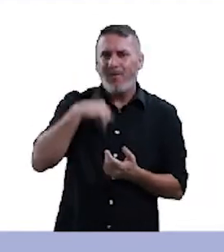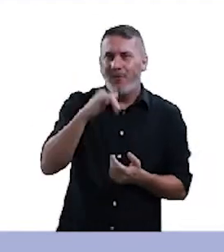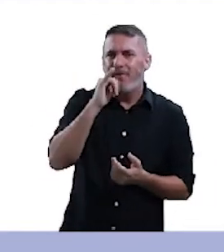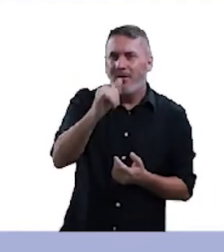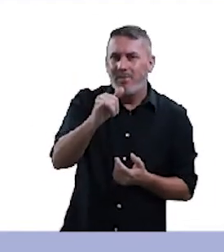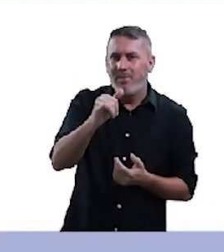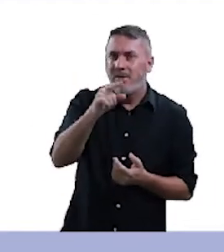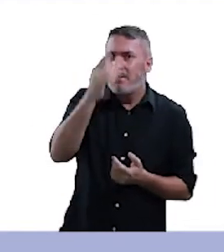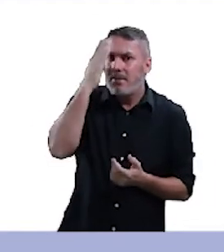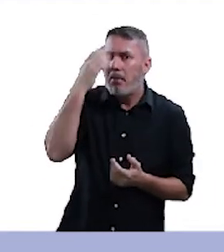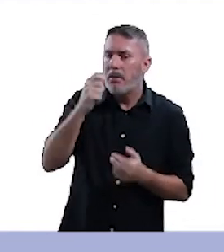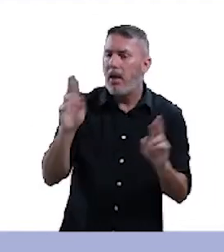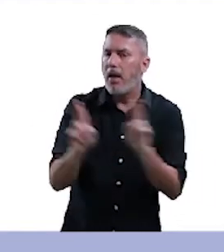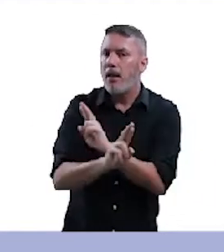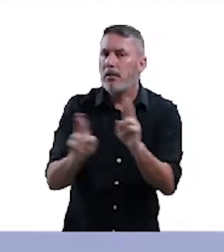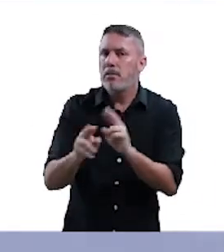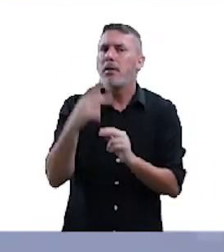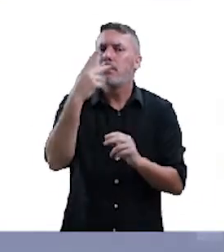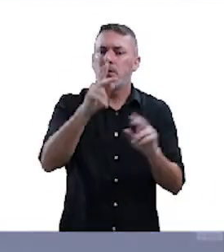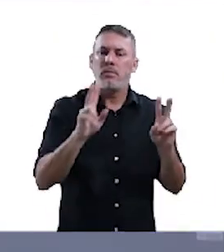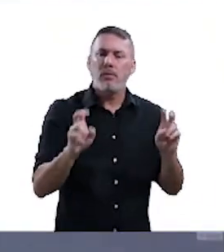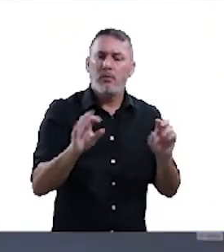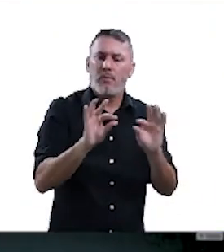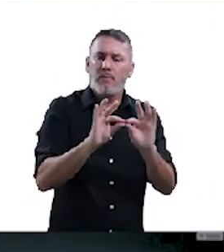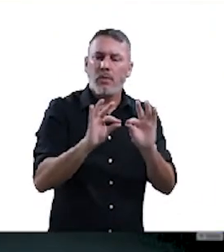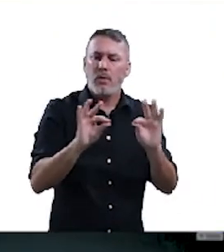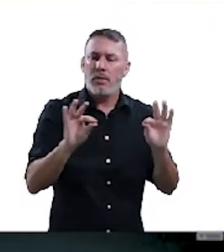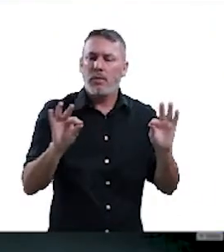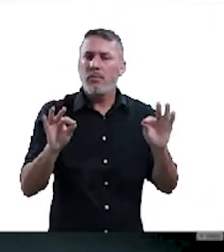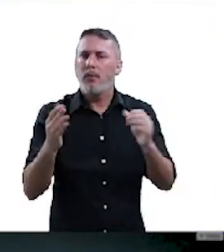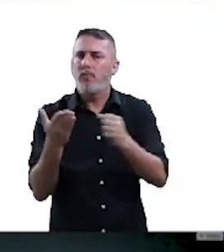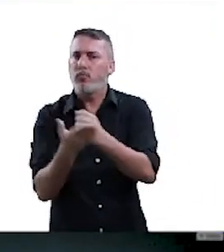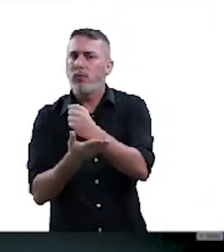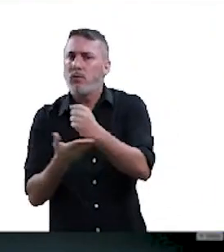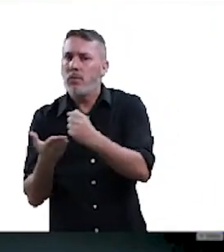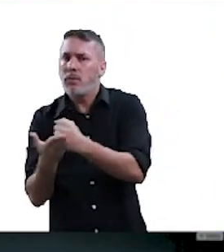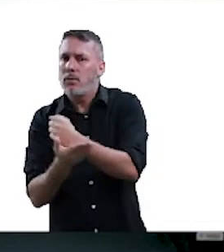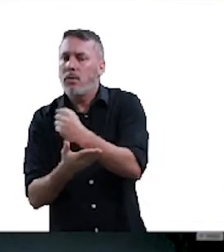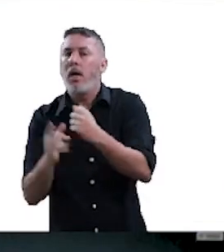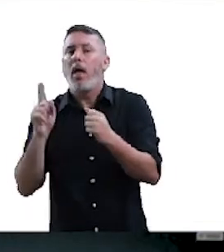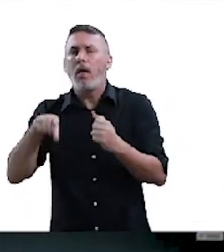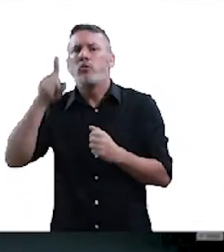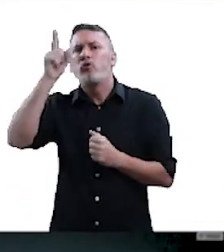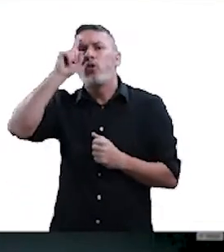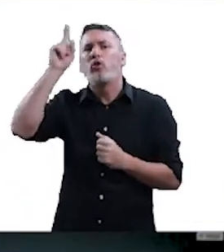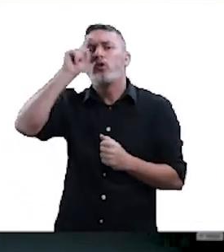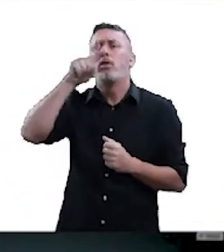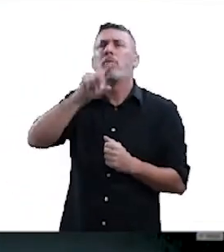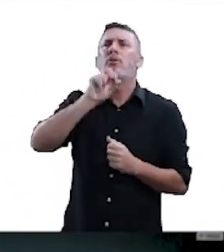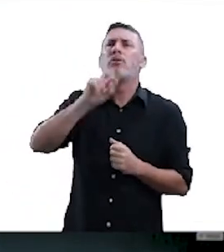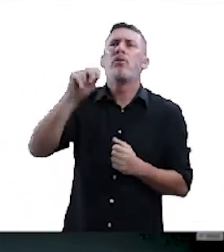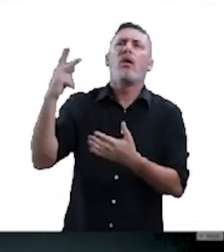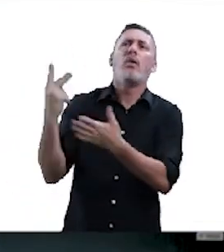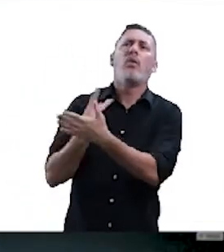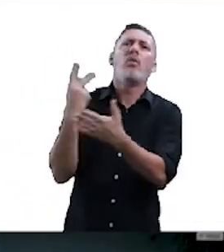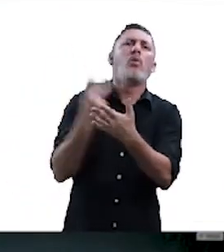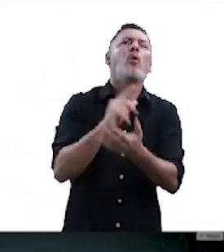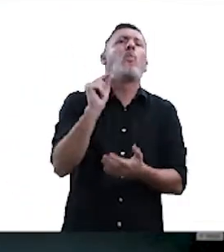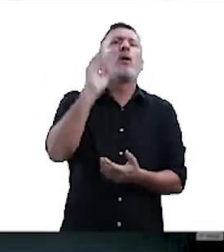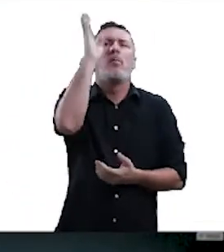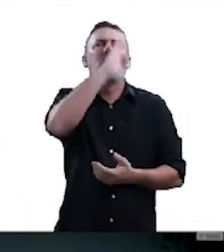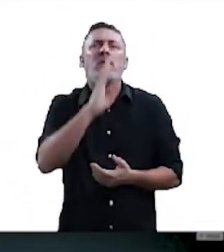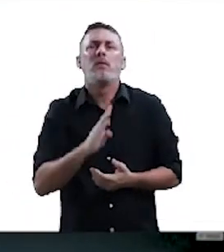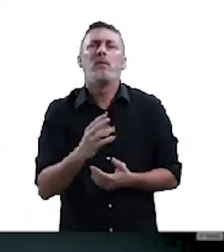vocês? Vocês precisam relacionar o tópico frasal, a fundamentação ao cotidiano, ao brasileiro, à atualidade,